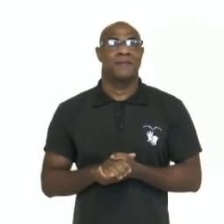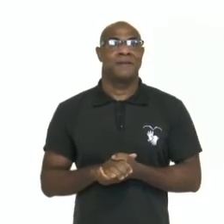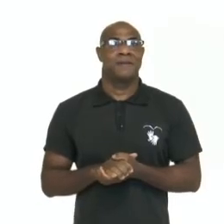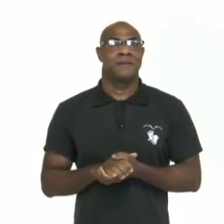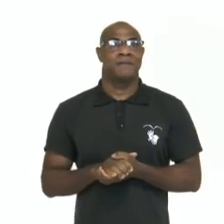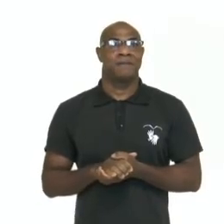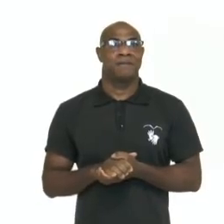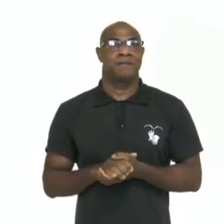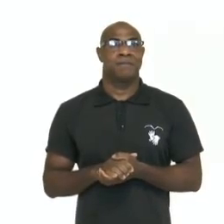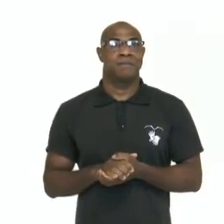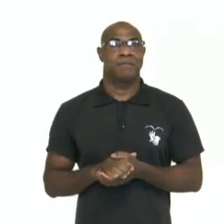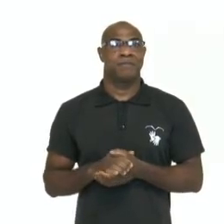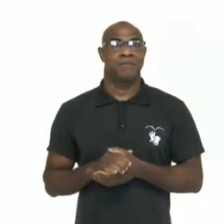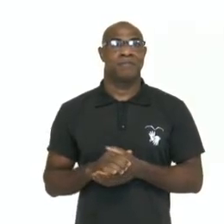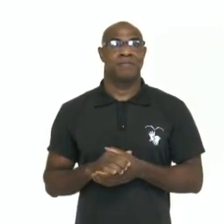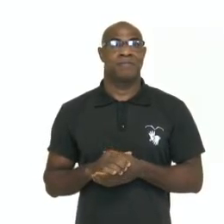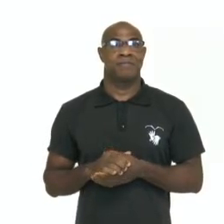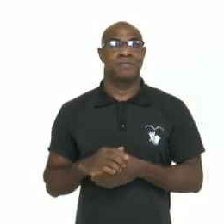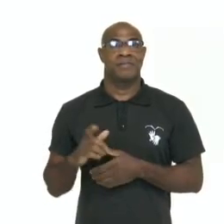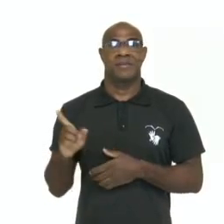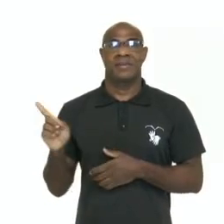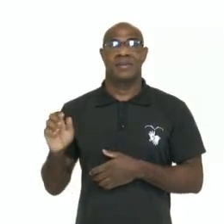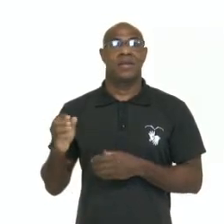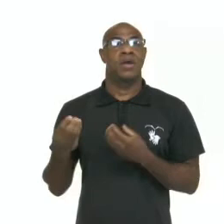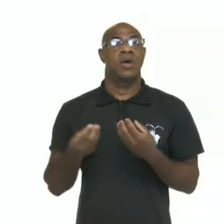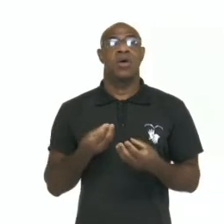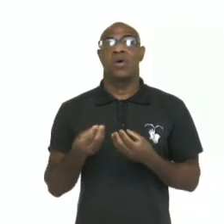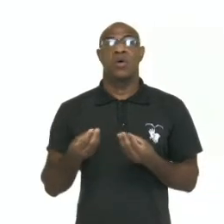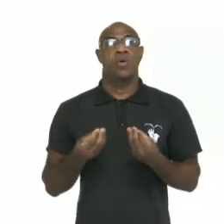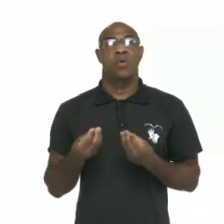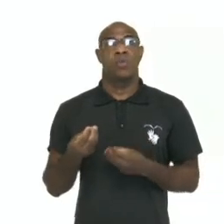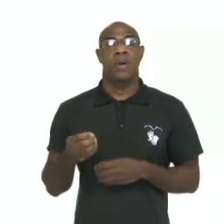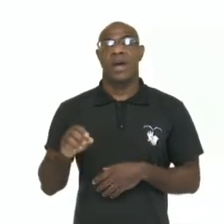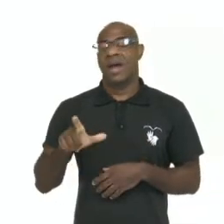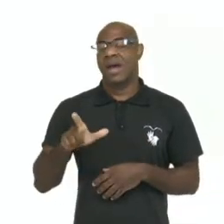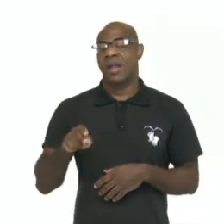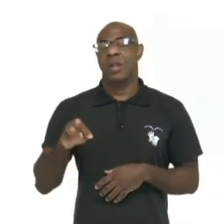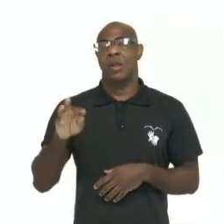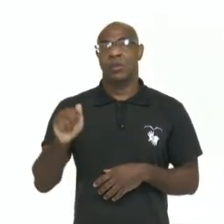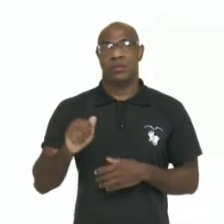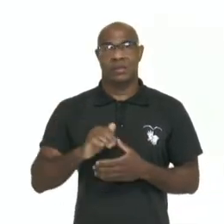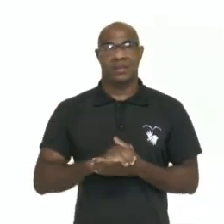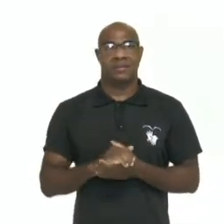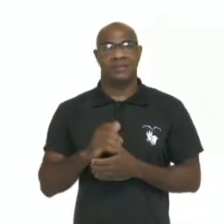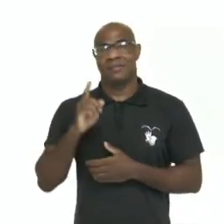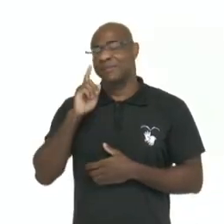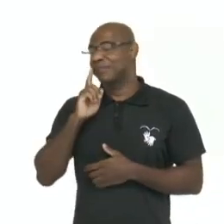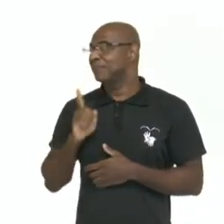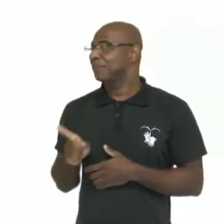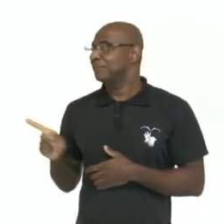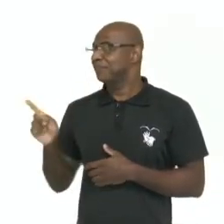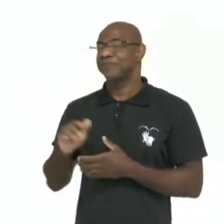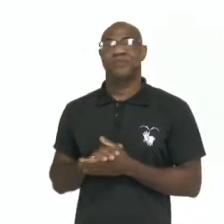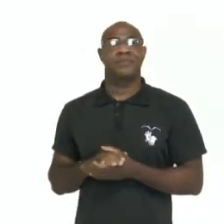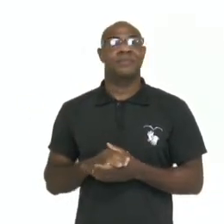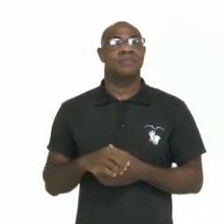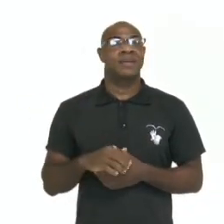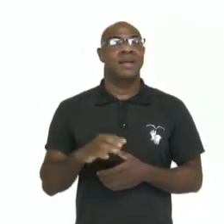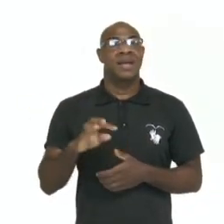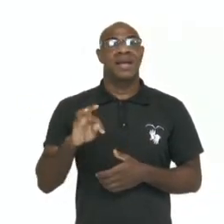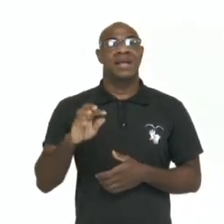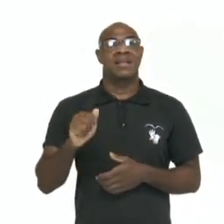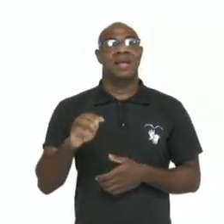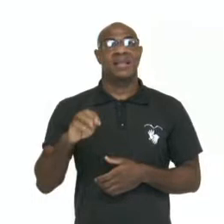Como funciona a luta, né? Aqui na imagem nós temos uma representação, né? Ele é um tatame e